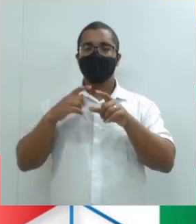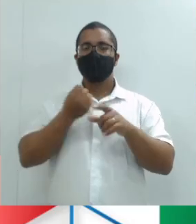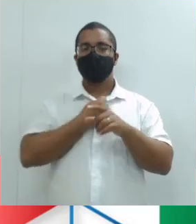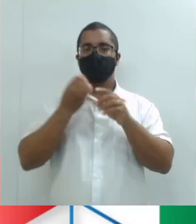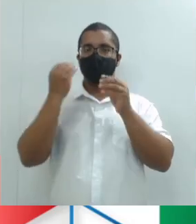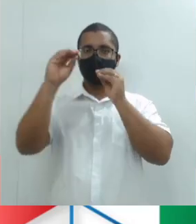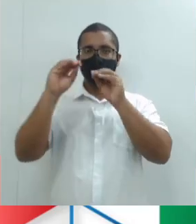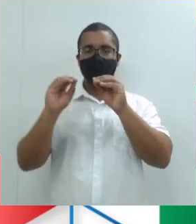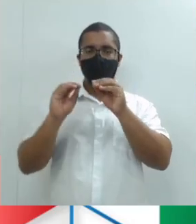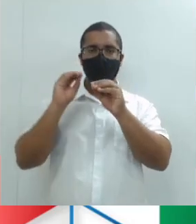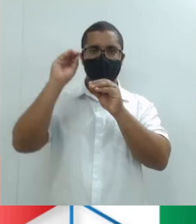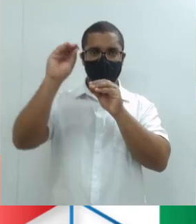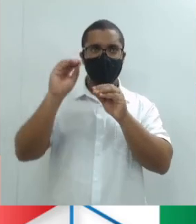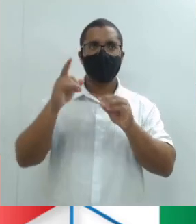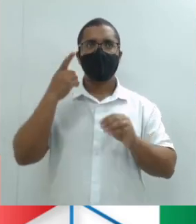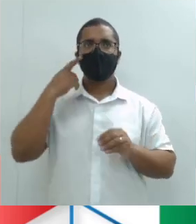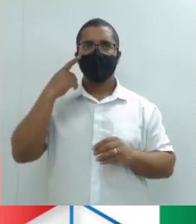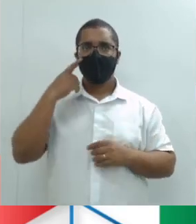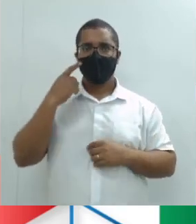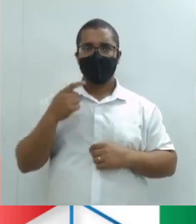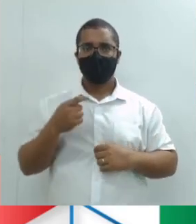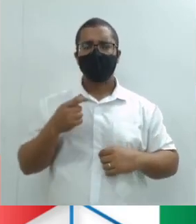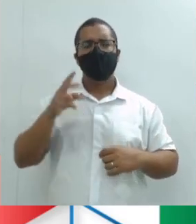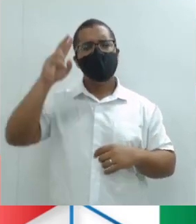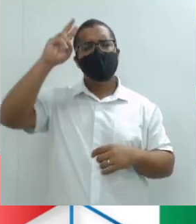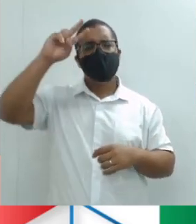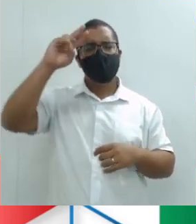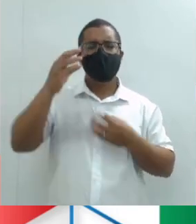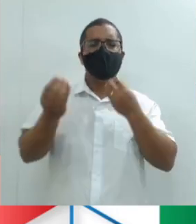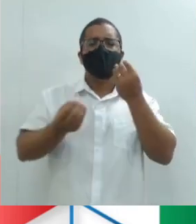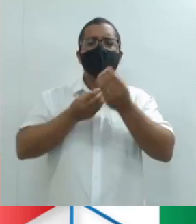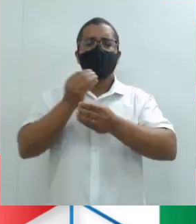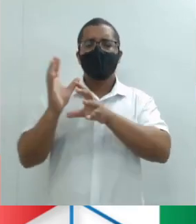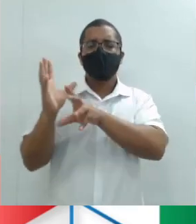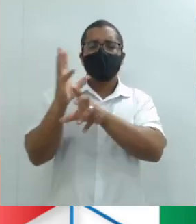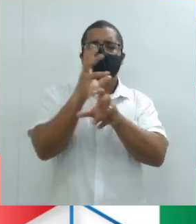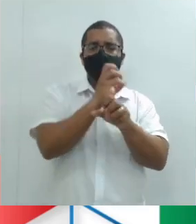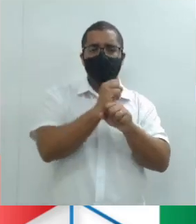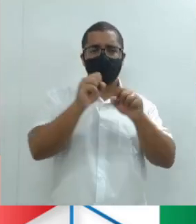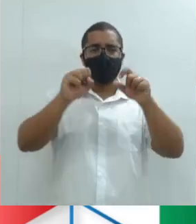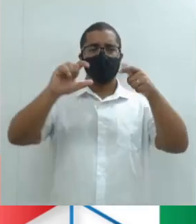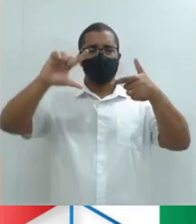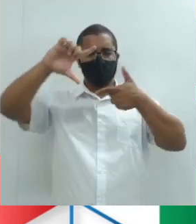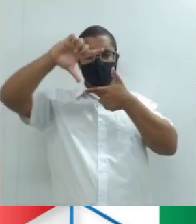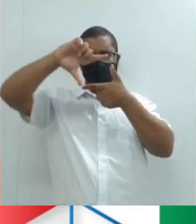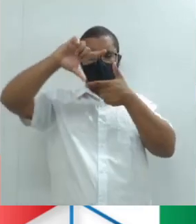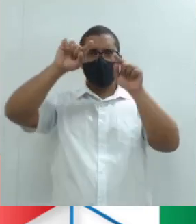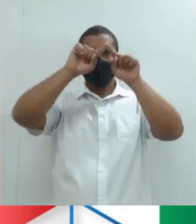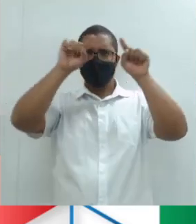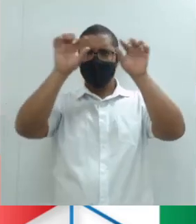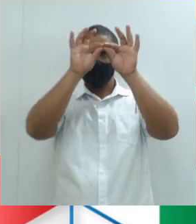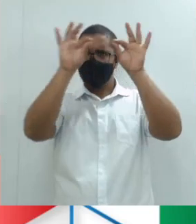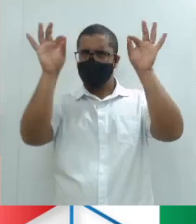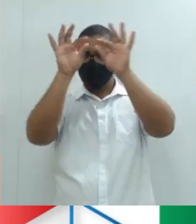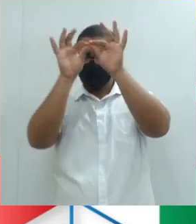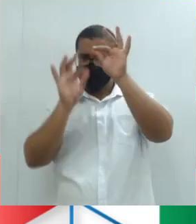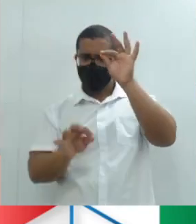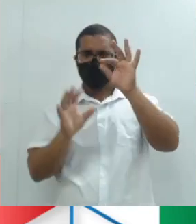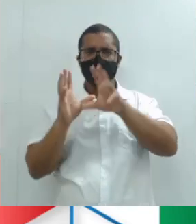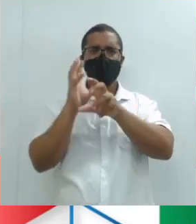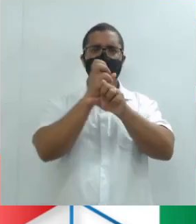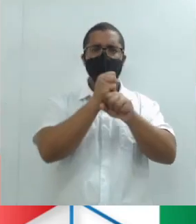Preste atenção. Você lembra de como que faz para calcular a área de um quadrado? A gente